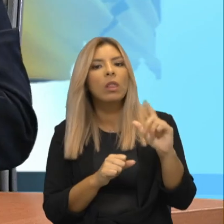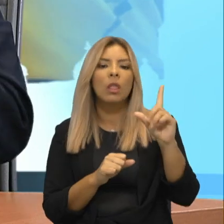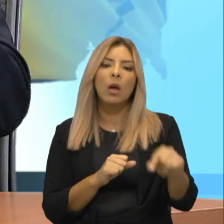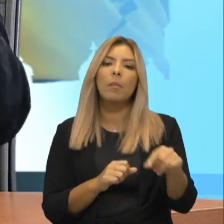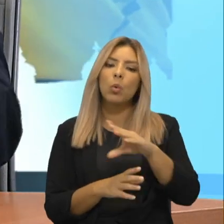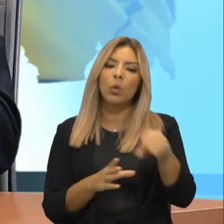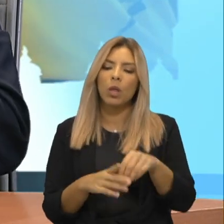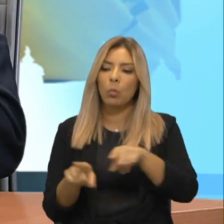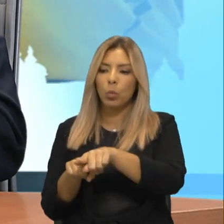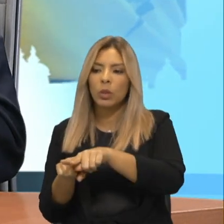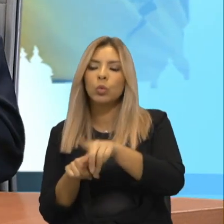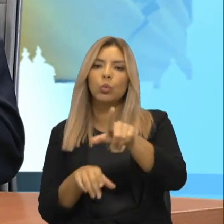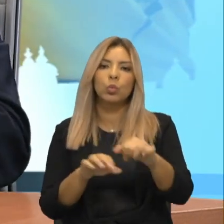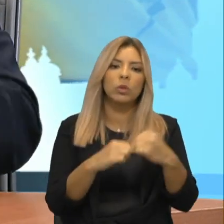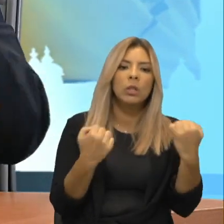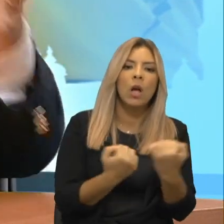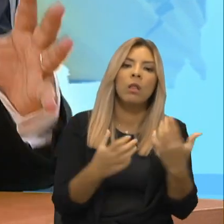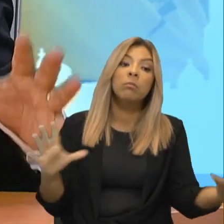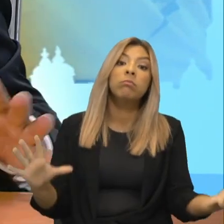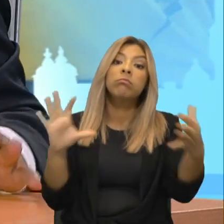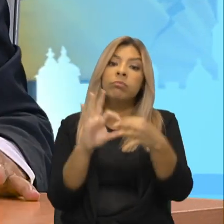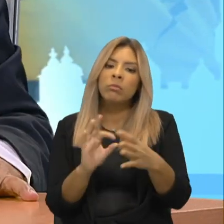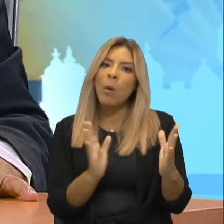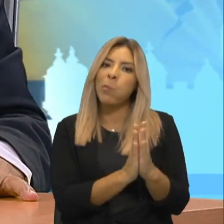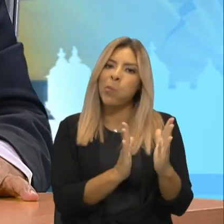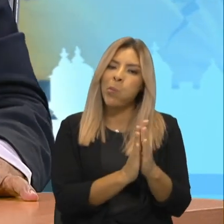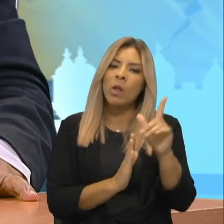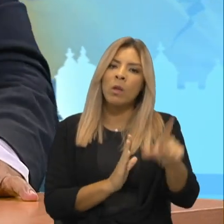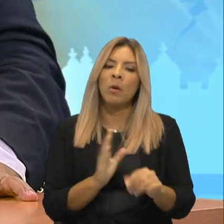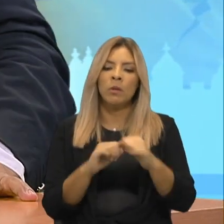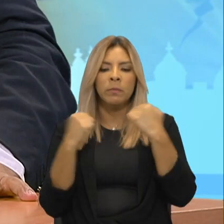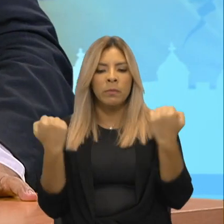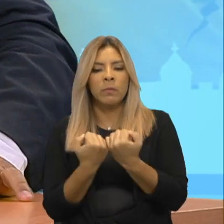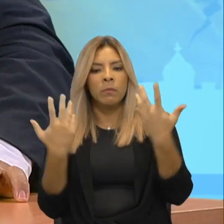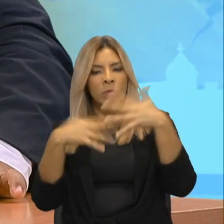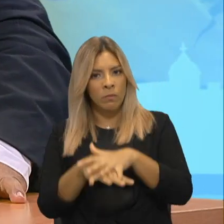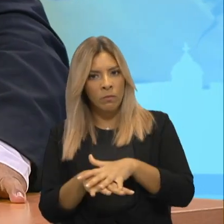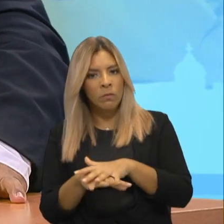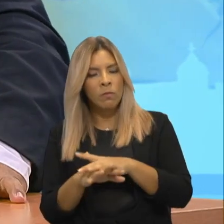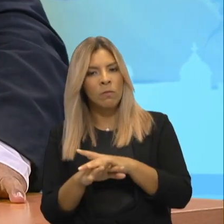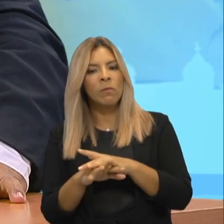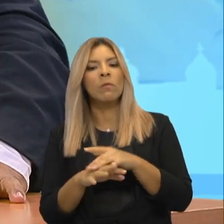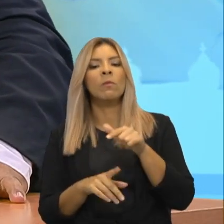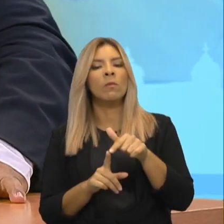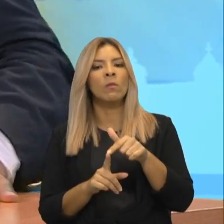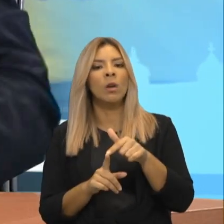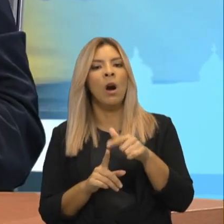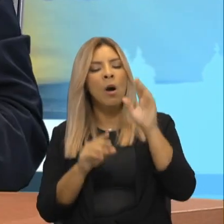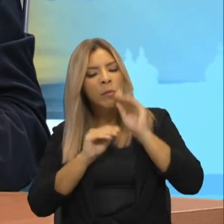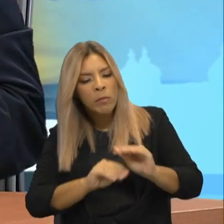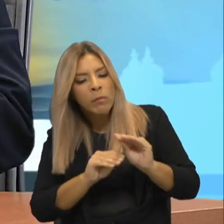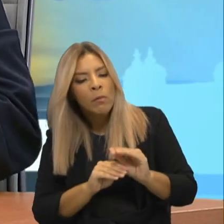na relação com a Igreja e com as sociedades onde se inseriam, e também o seu papel e ideário